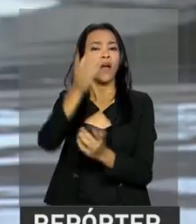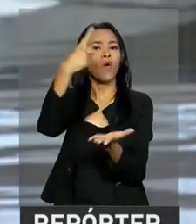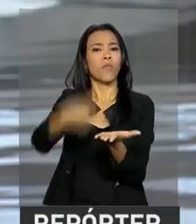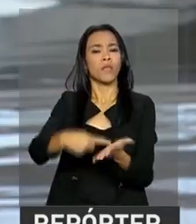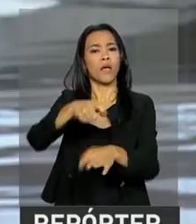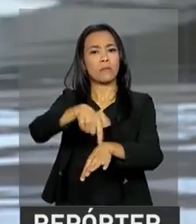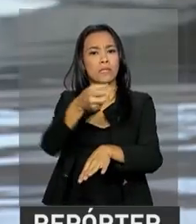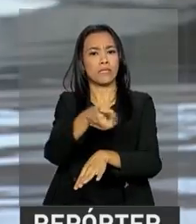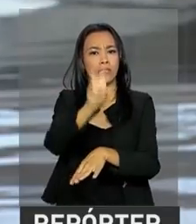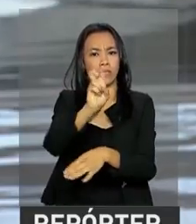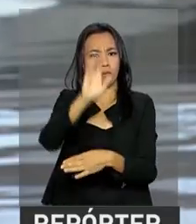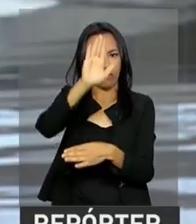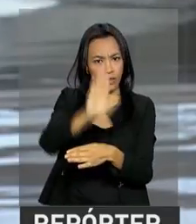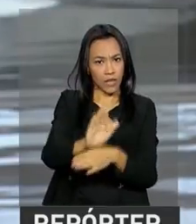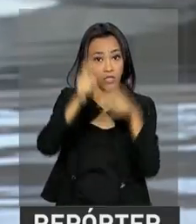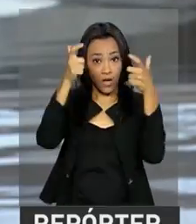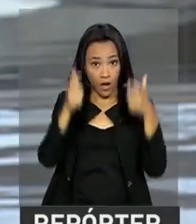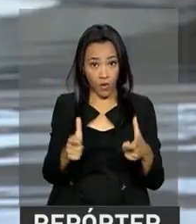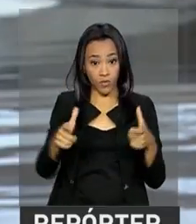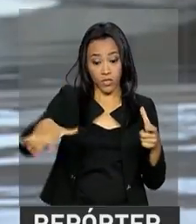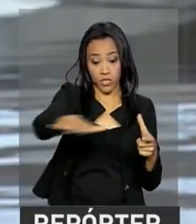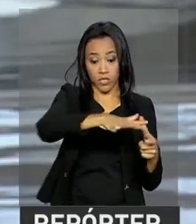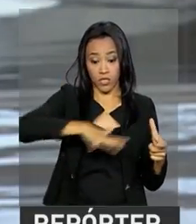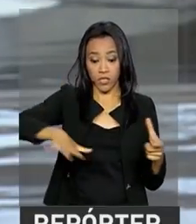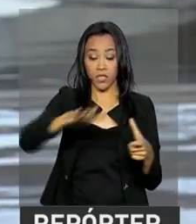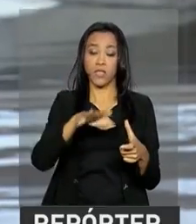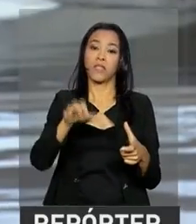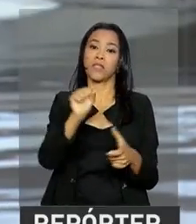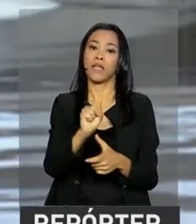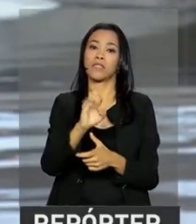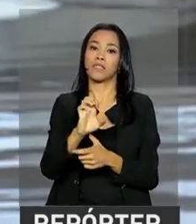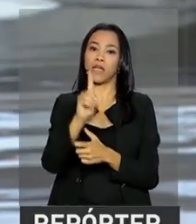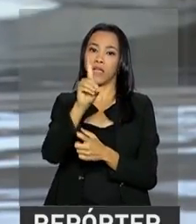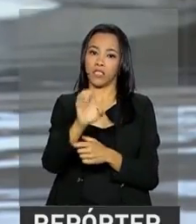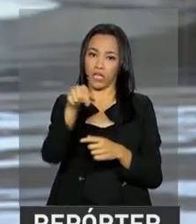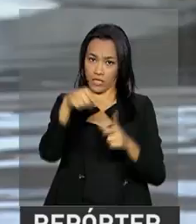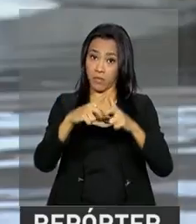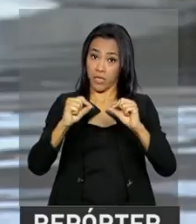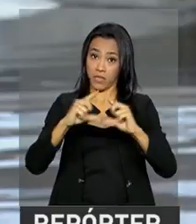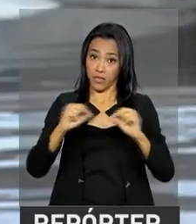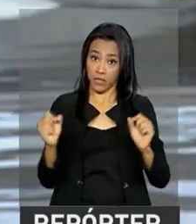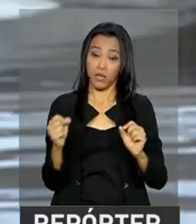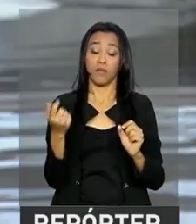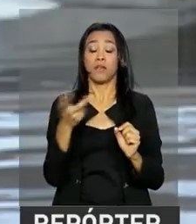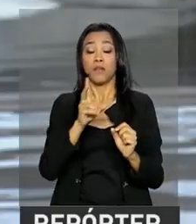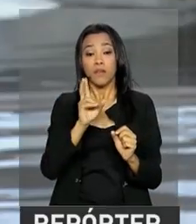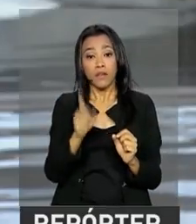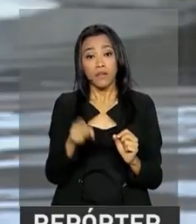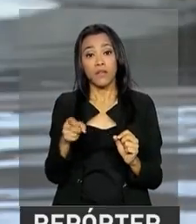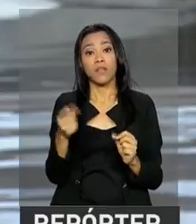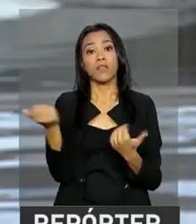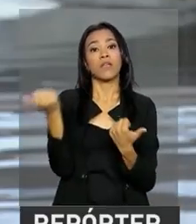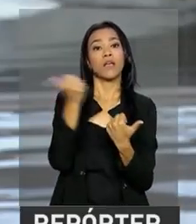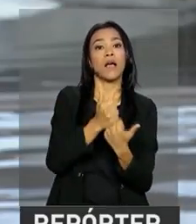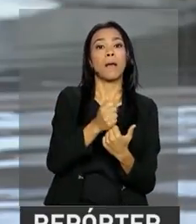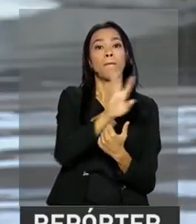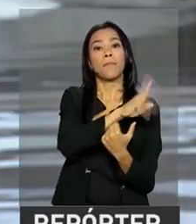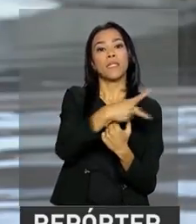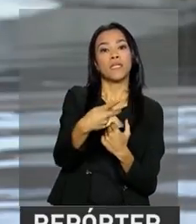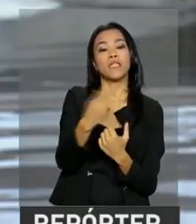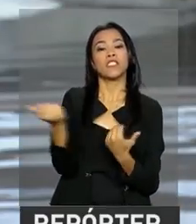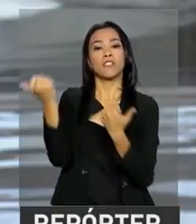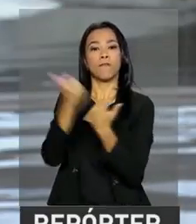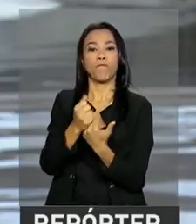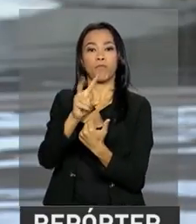5 da tarde na sede do stm aqui em Brasília e tomam posse portanto respectivamente nos cargos de Presidente e